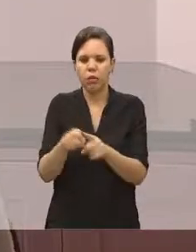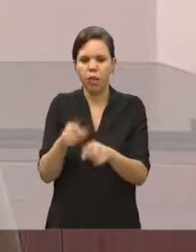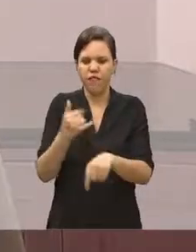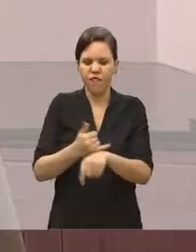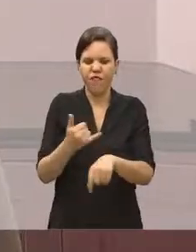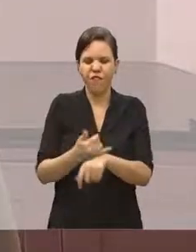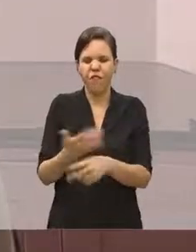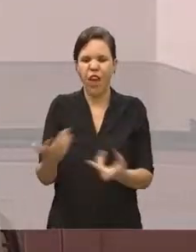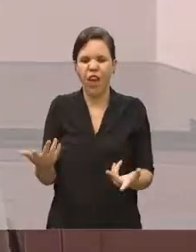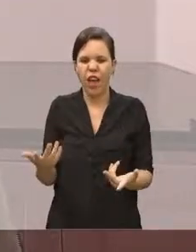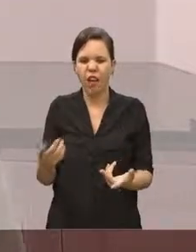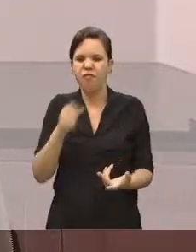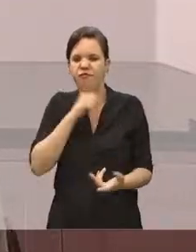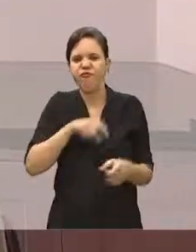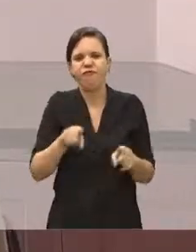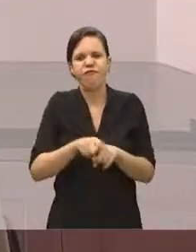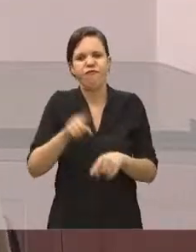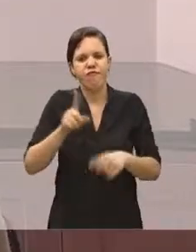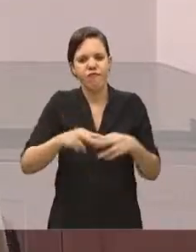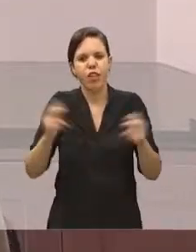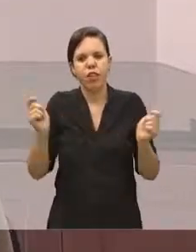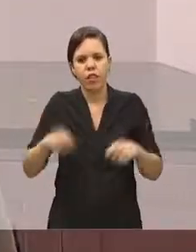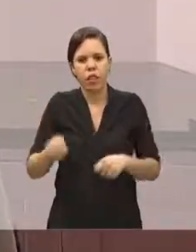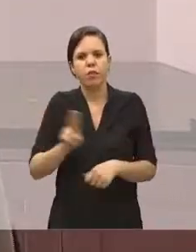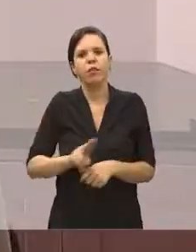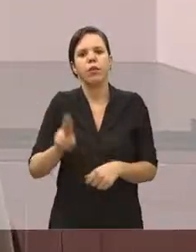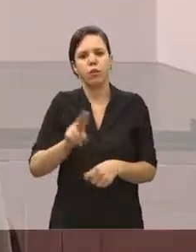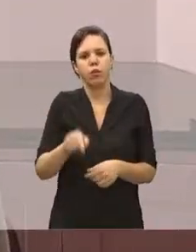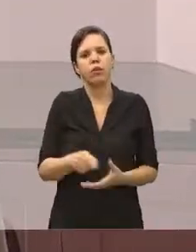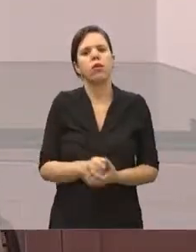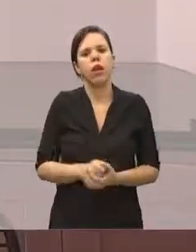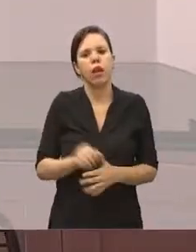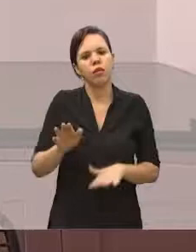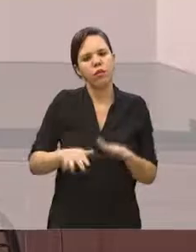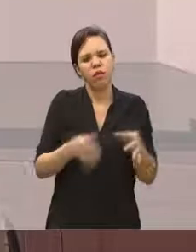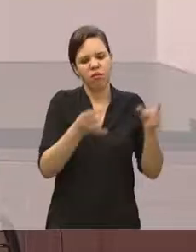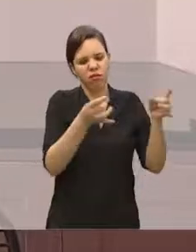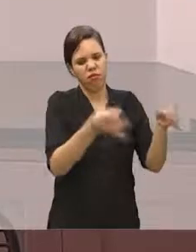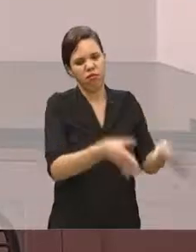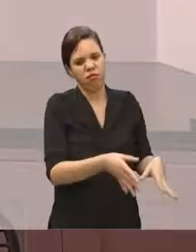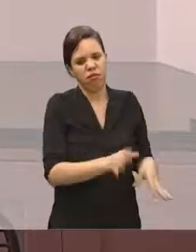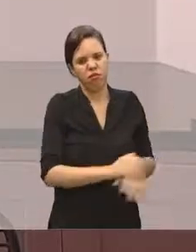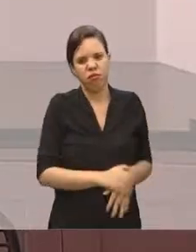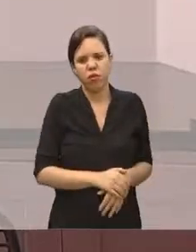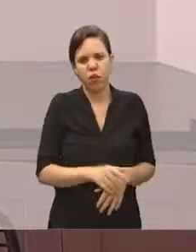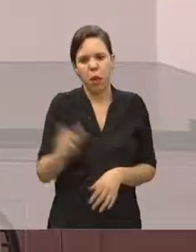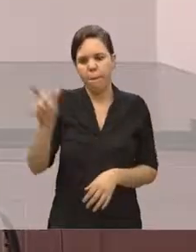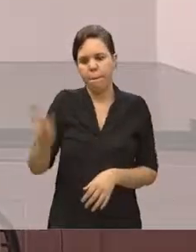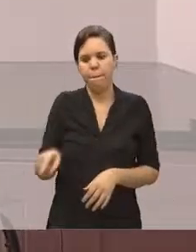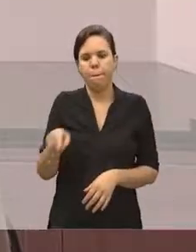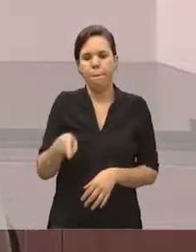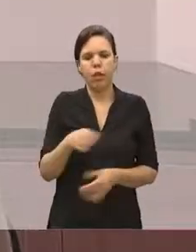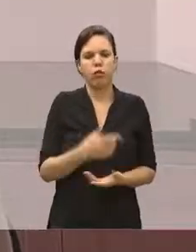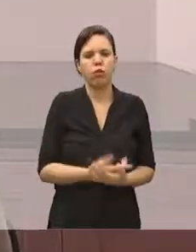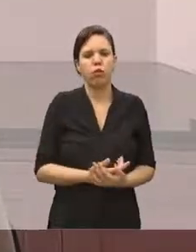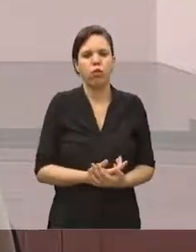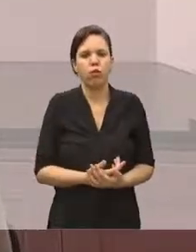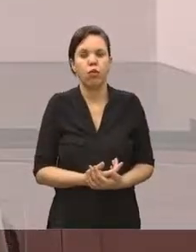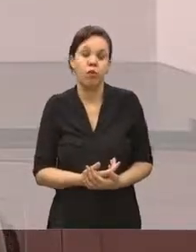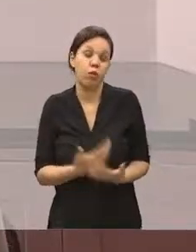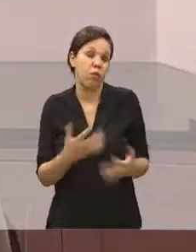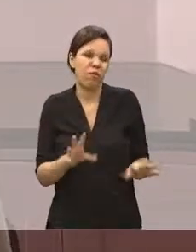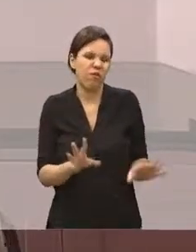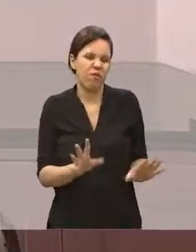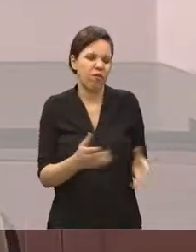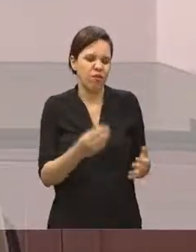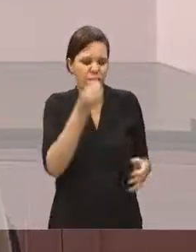velho, materiais que dá para ser usado e que às vezes estava lá sem a pessoa não dar uma